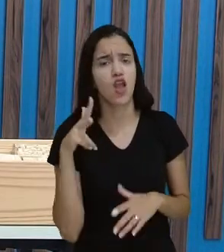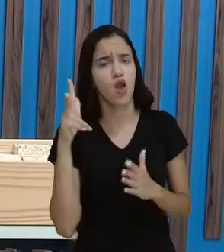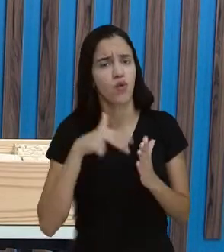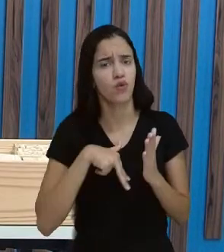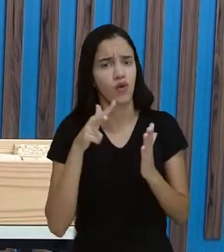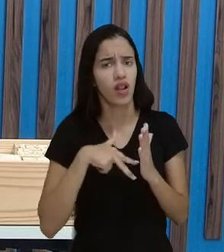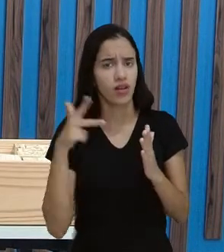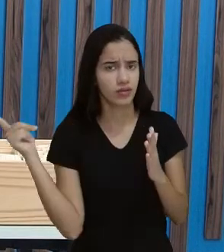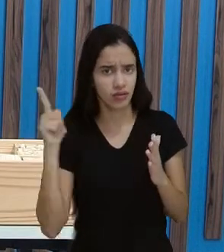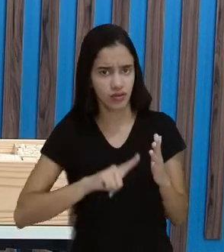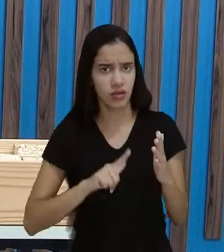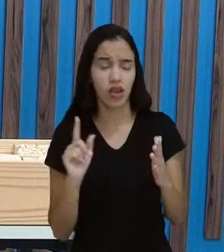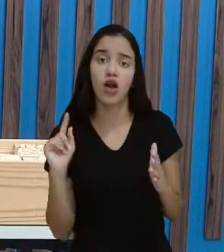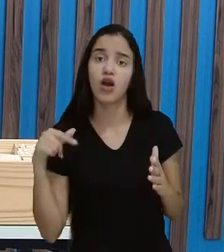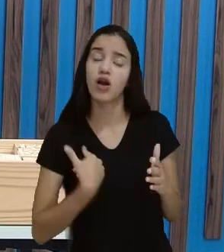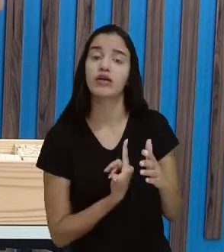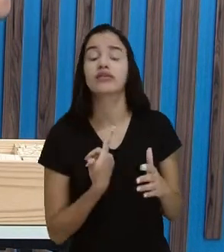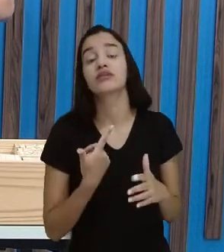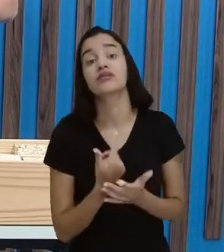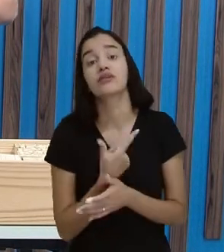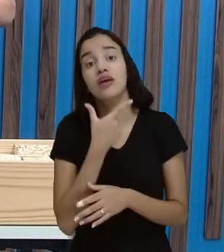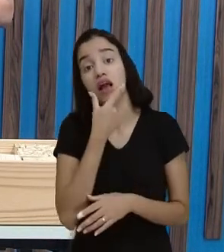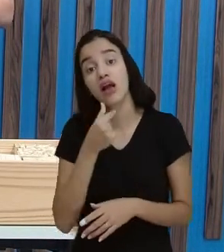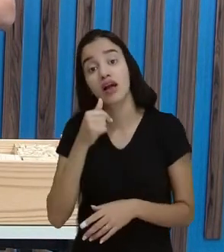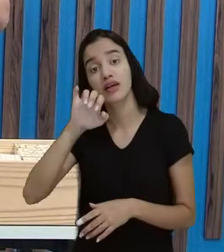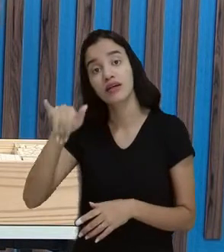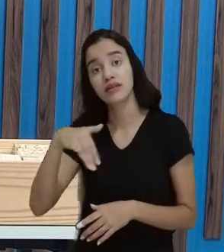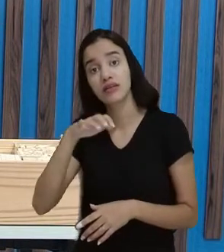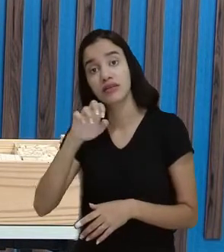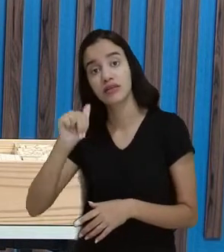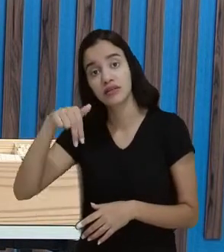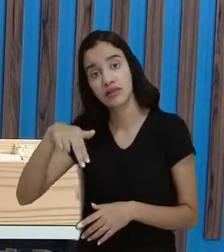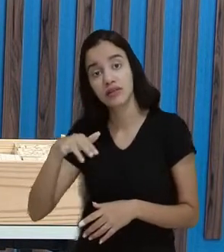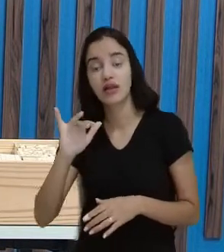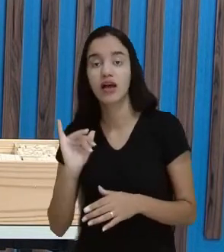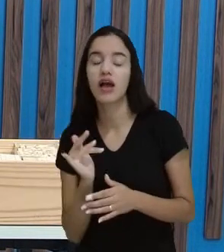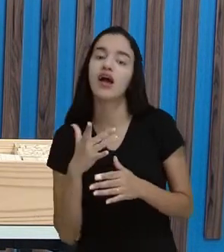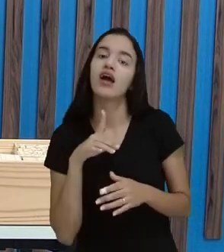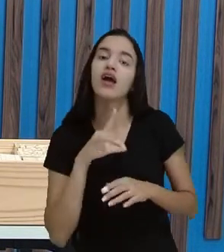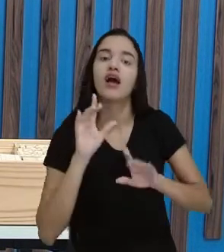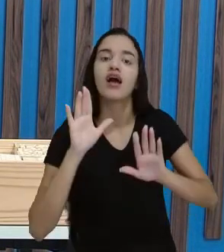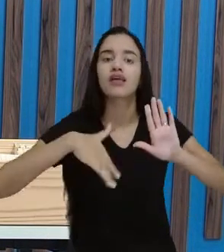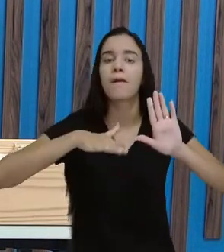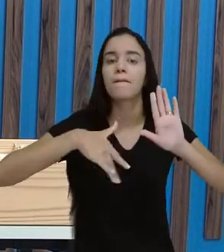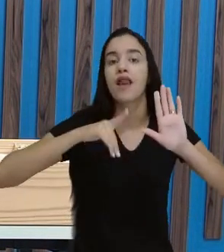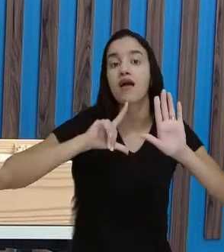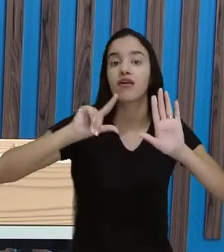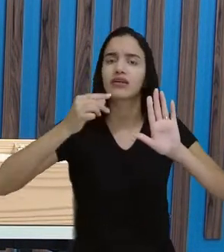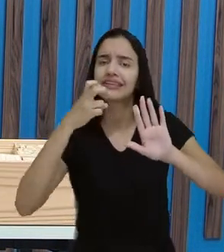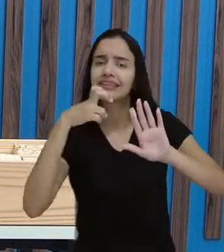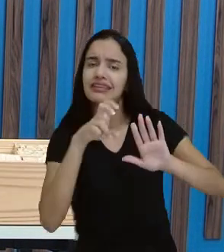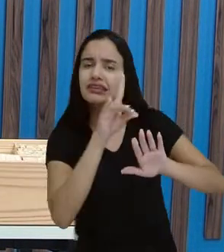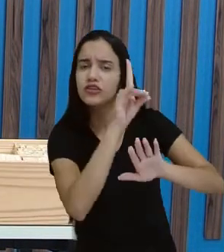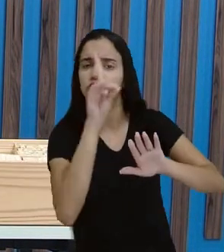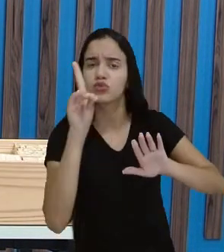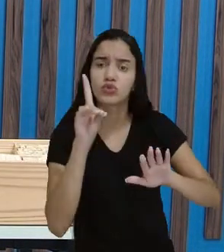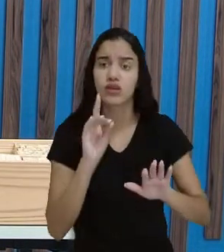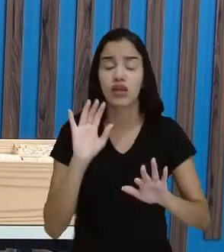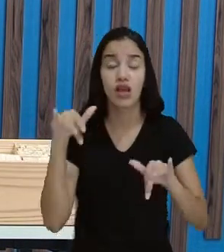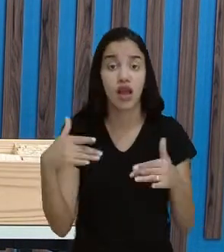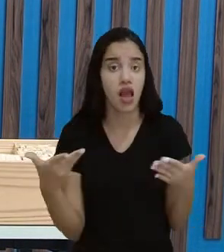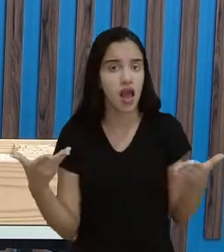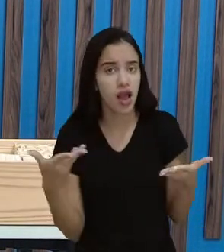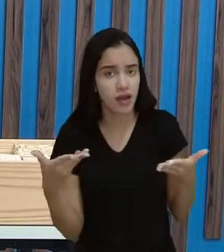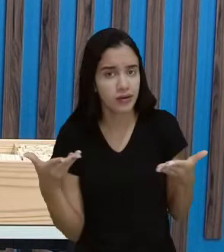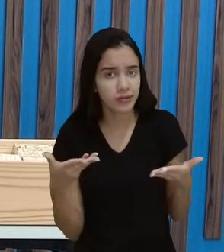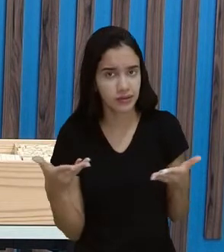situação problema. Nós temos aí, olha, Jean vai para a praia daqui a 5 dias. Daqui